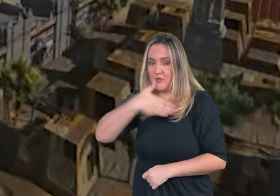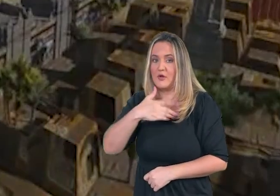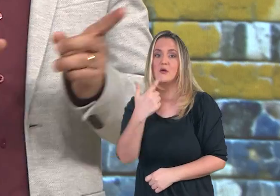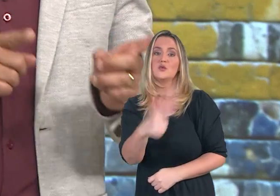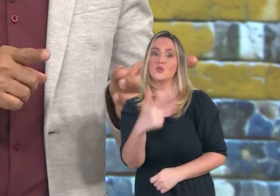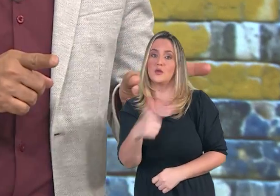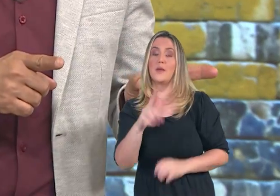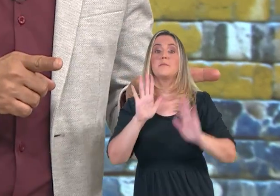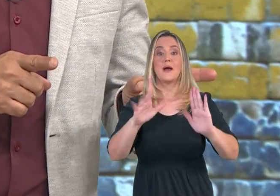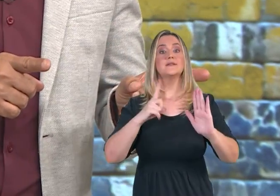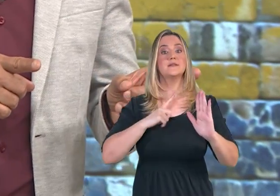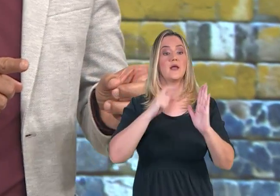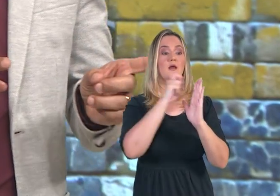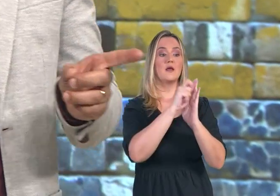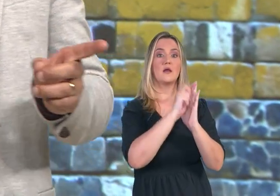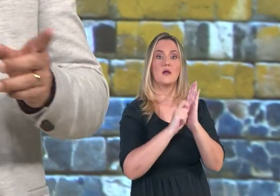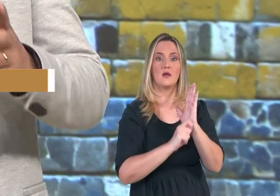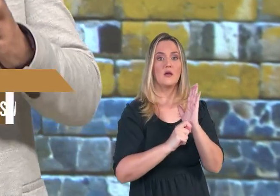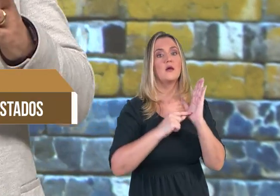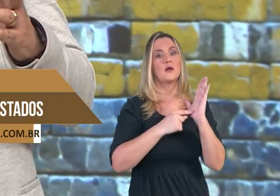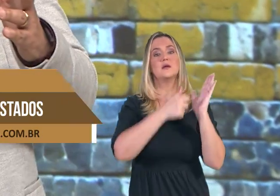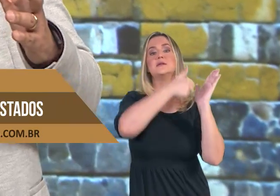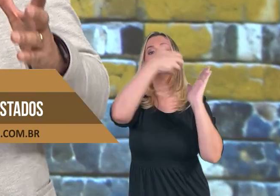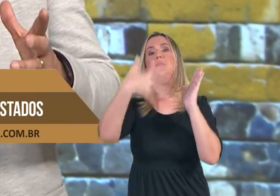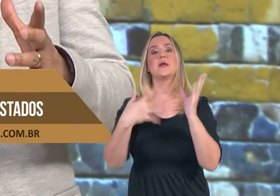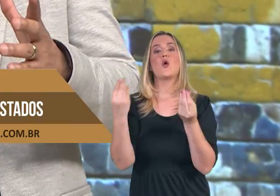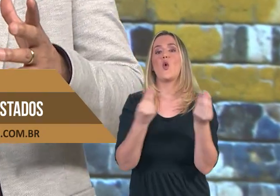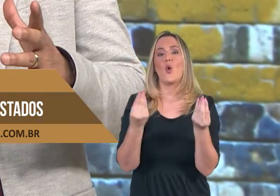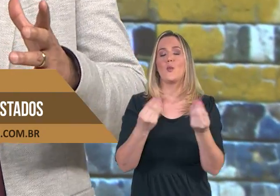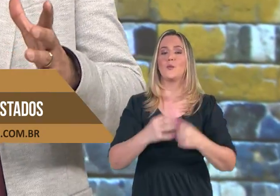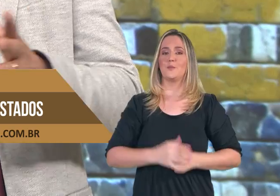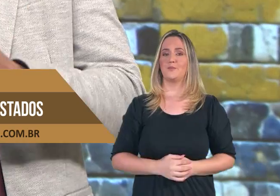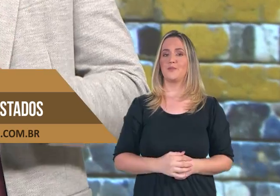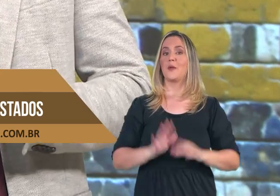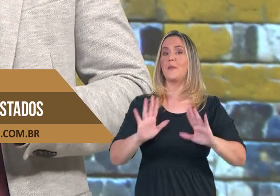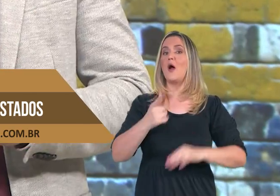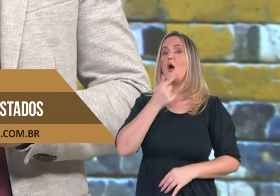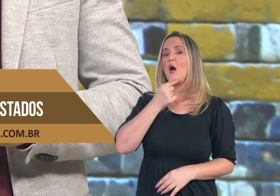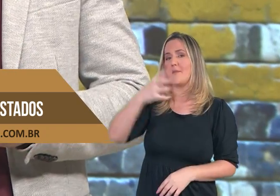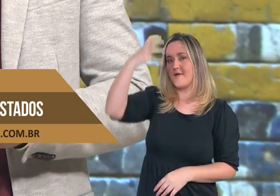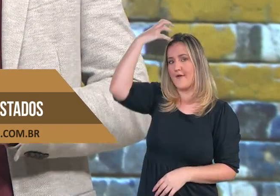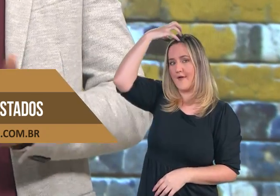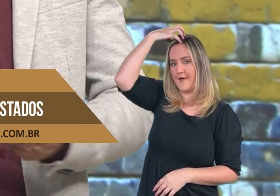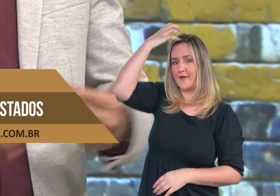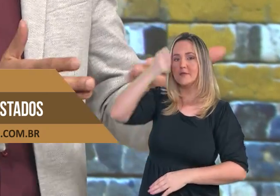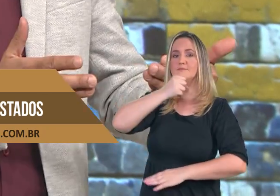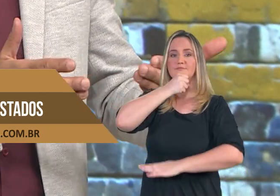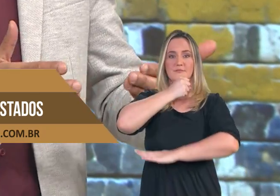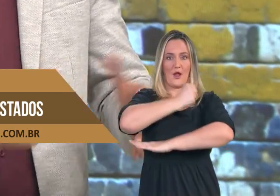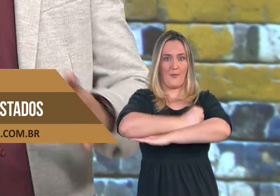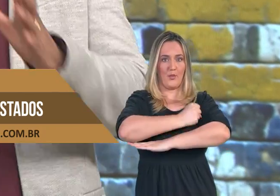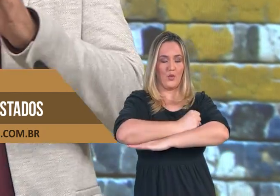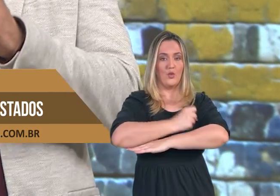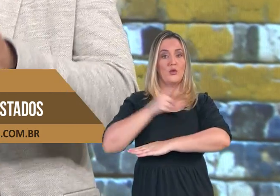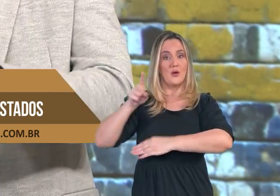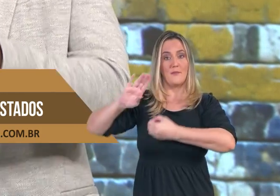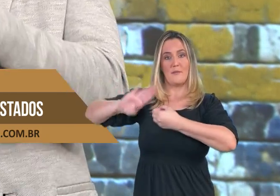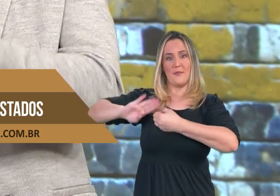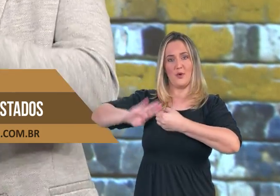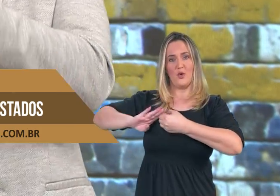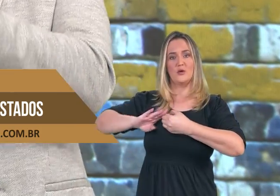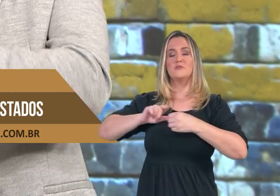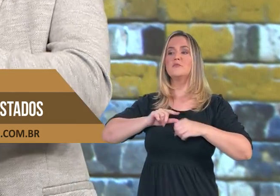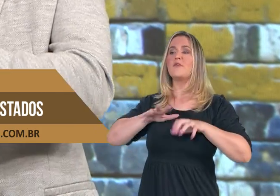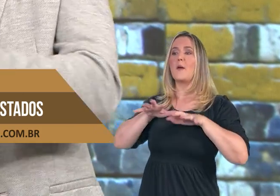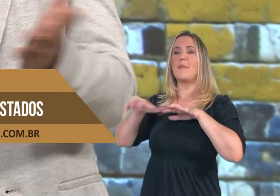deixados. Como parte de sua política de lidar com as nações conquistadas, Nabucodonosor mandou que levassem para a Babilônia os